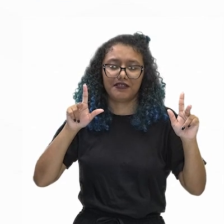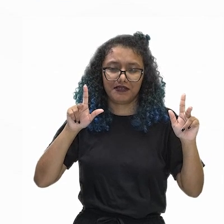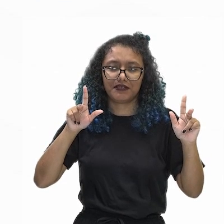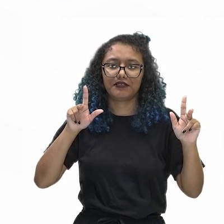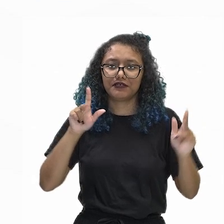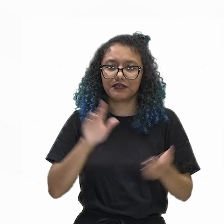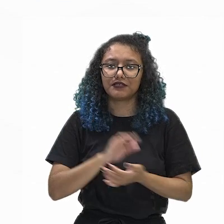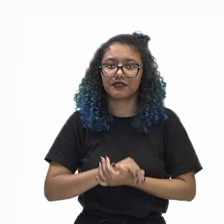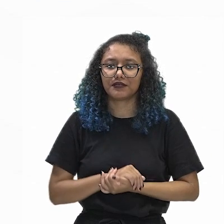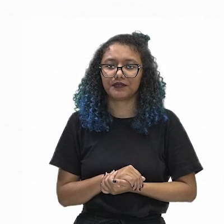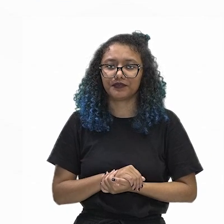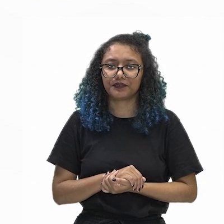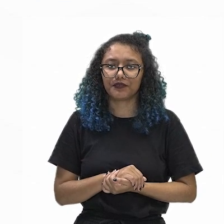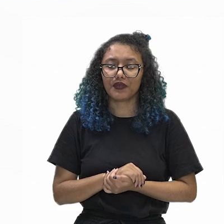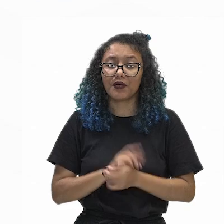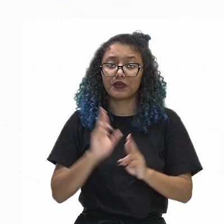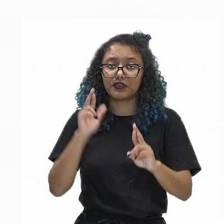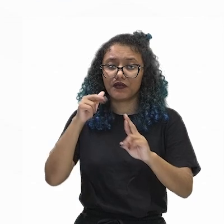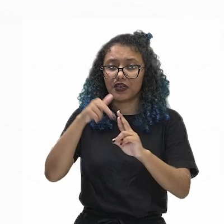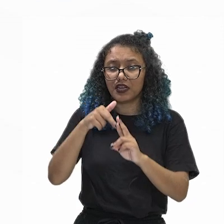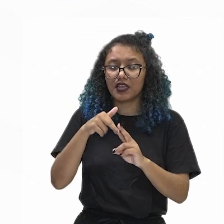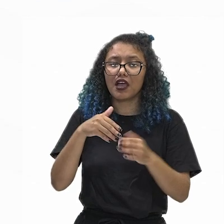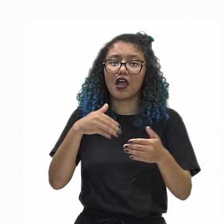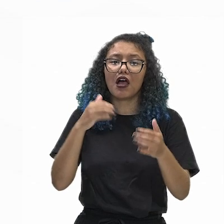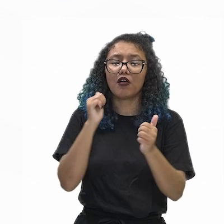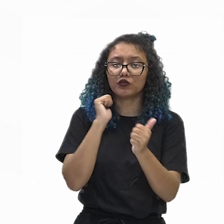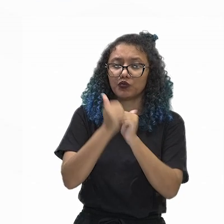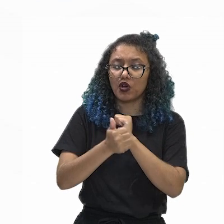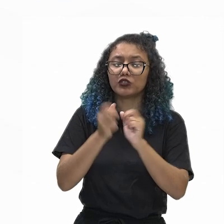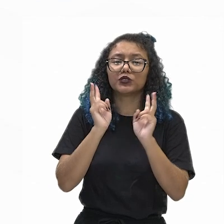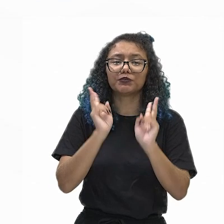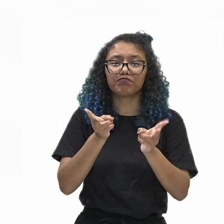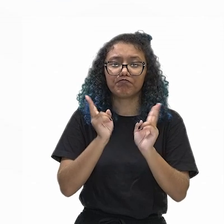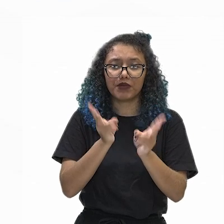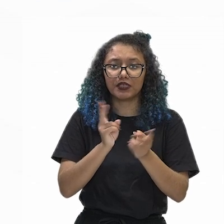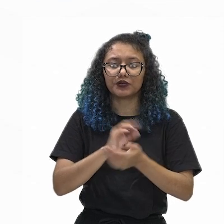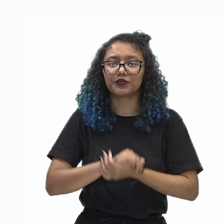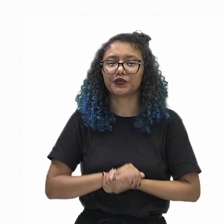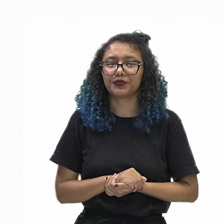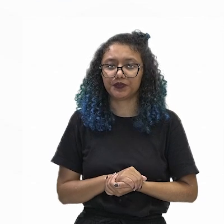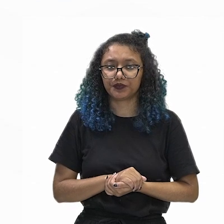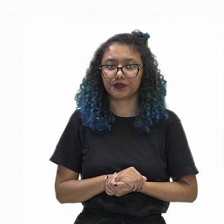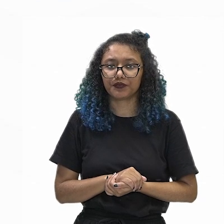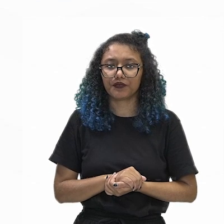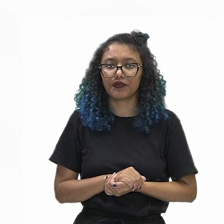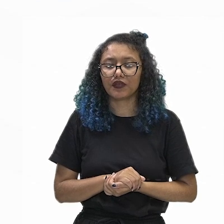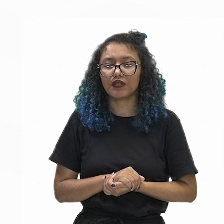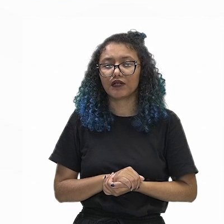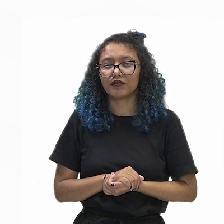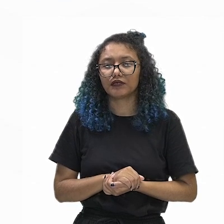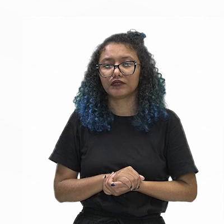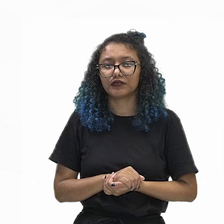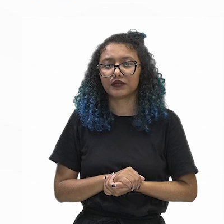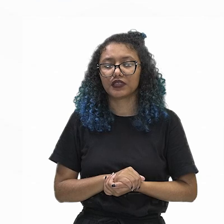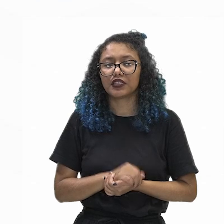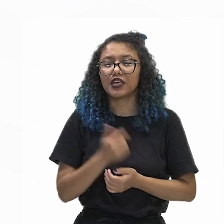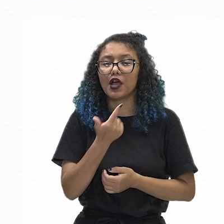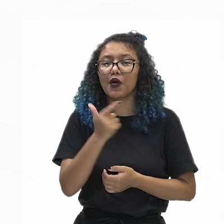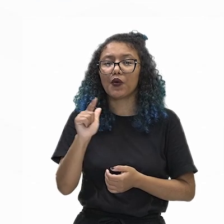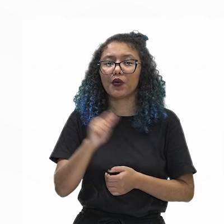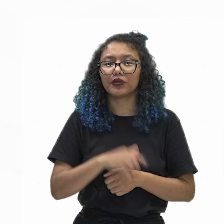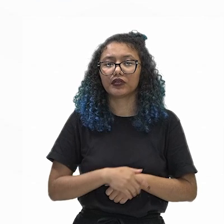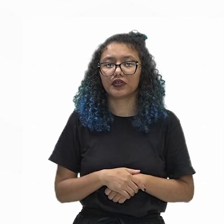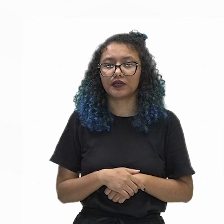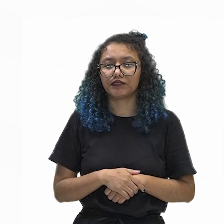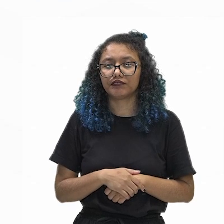né? Para se referir ao mesmo esporte. Então, soccer and football. E aí, a última